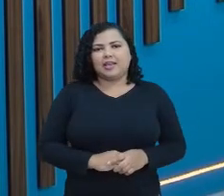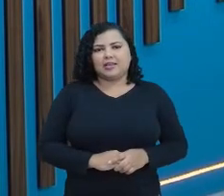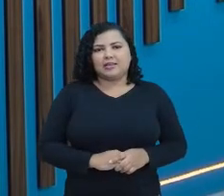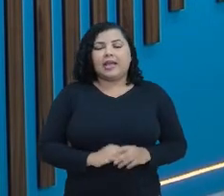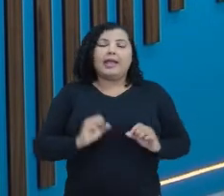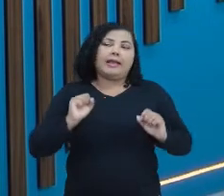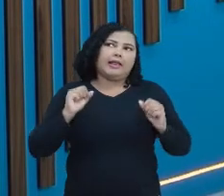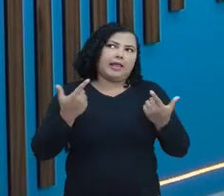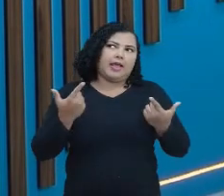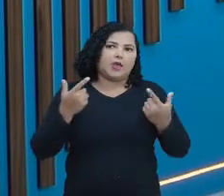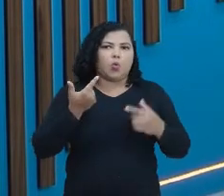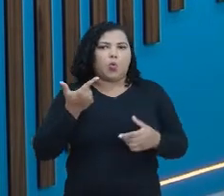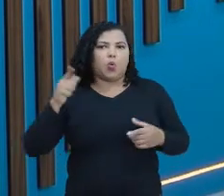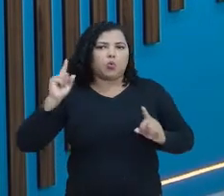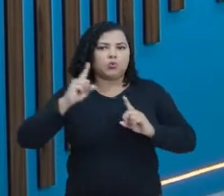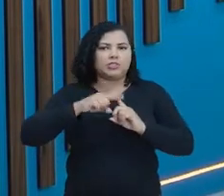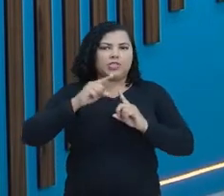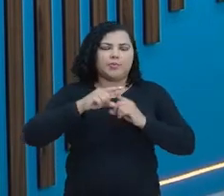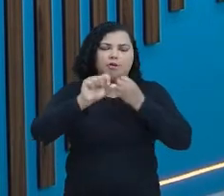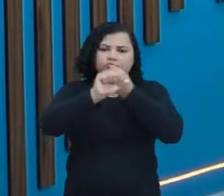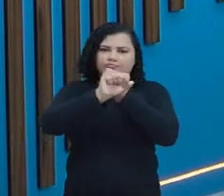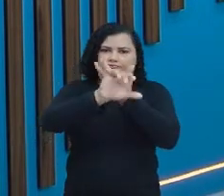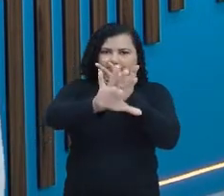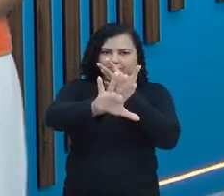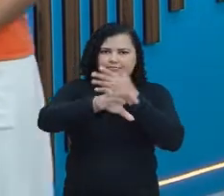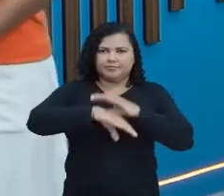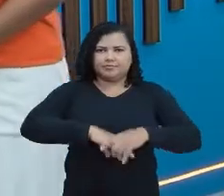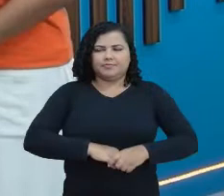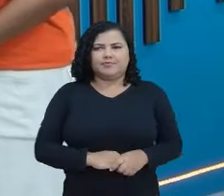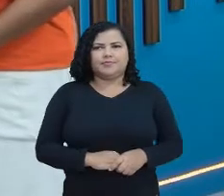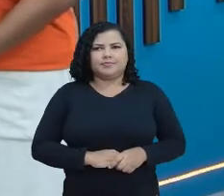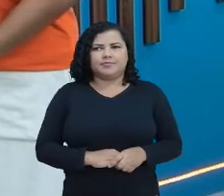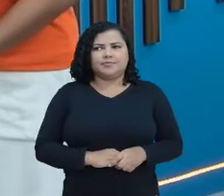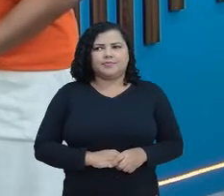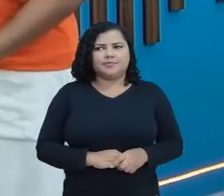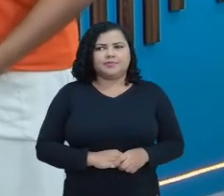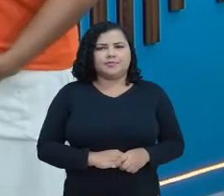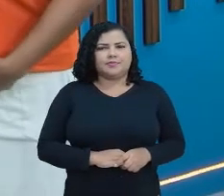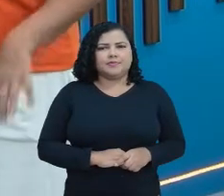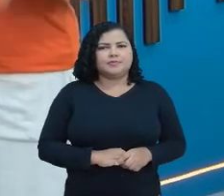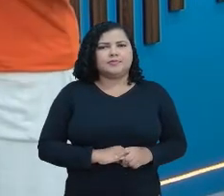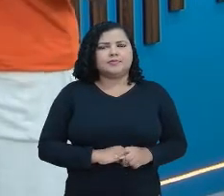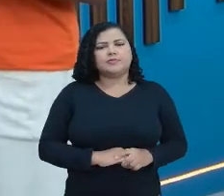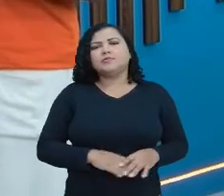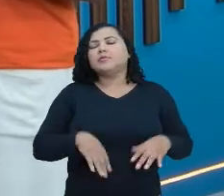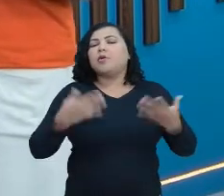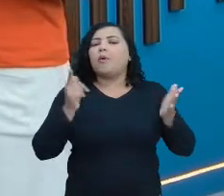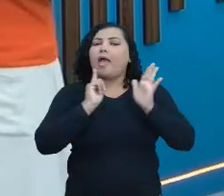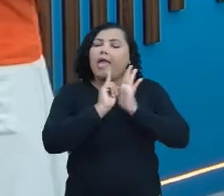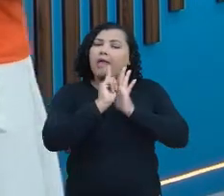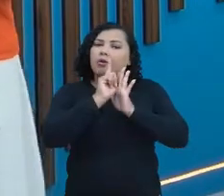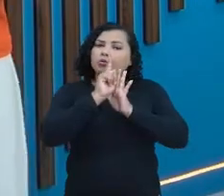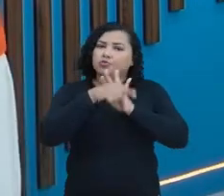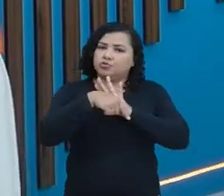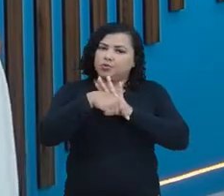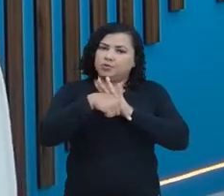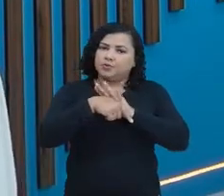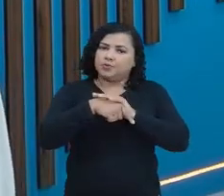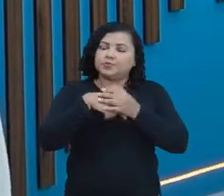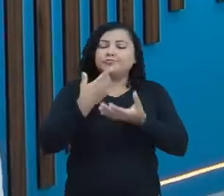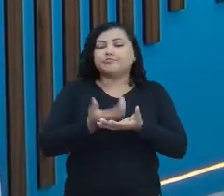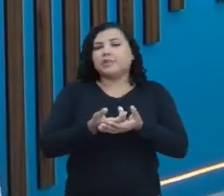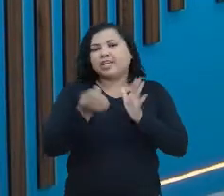videochat, que aí a gente tem a imagem. Mas aí a questão é um gênero